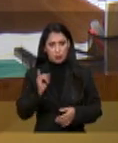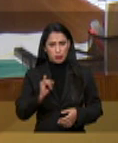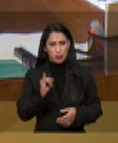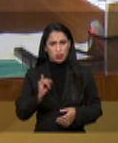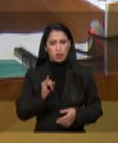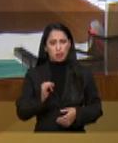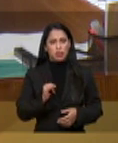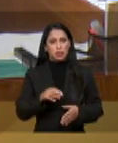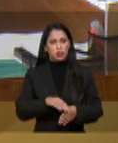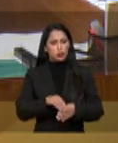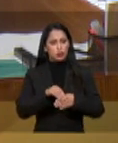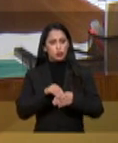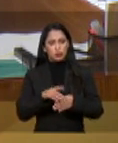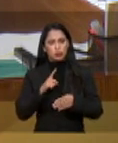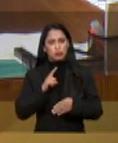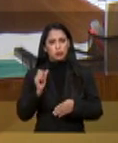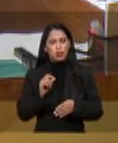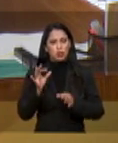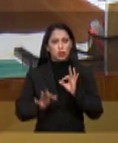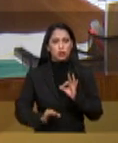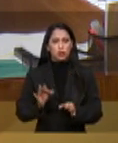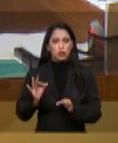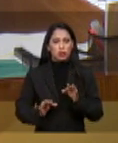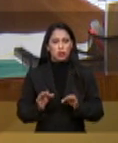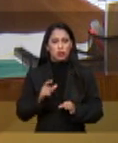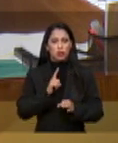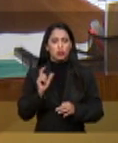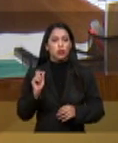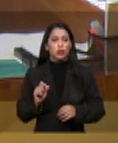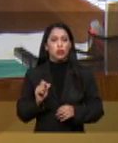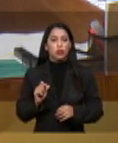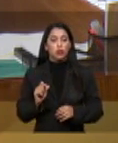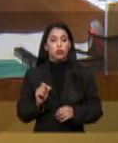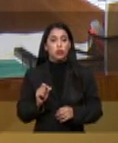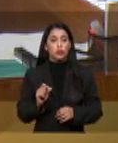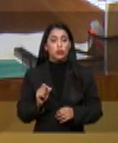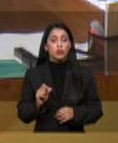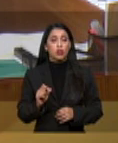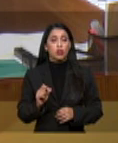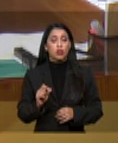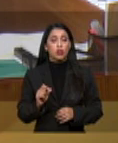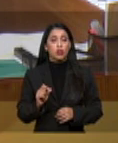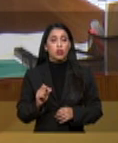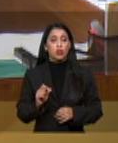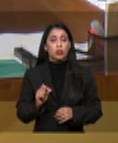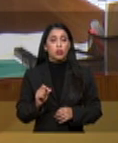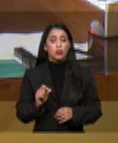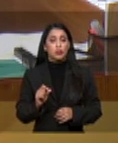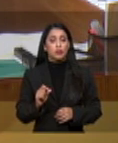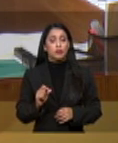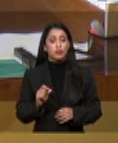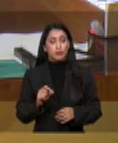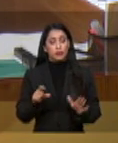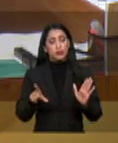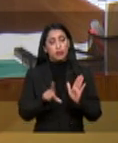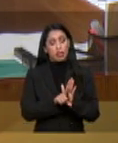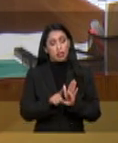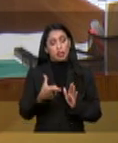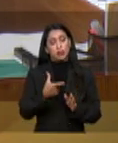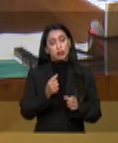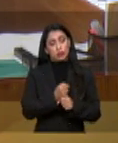jurídicos envolvidos, poderia o ordenamento jurídico dar tratamento diverso do que o estendido ao final pela Lei 2.350 de